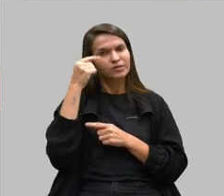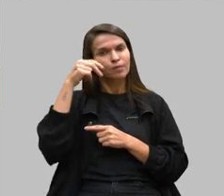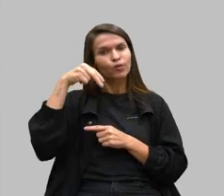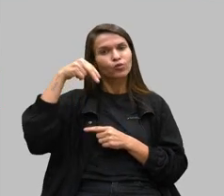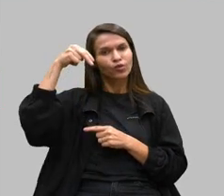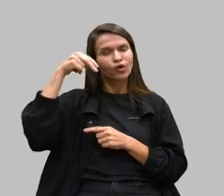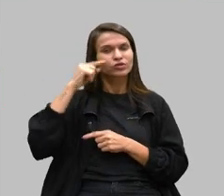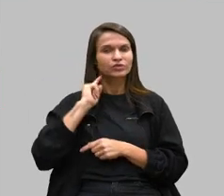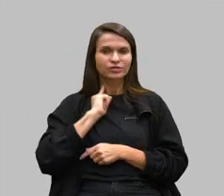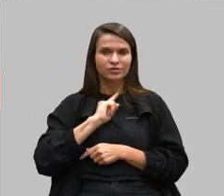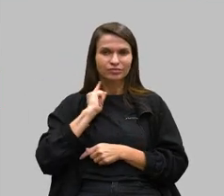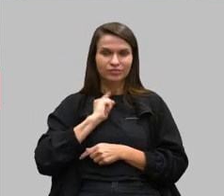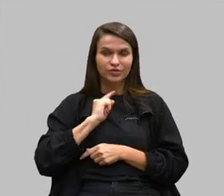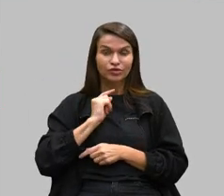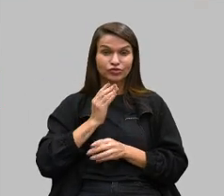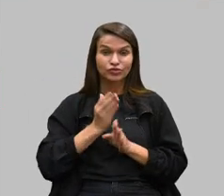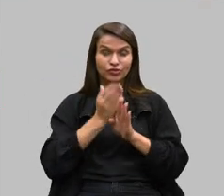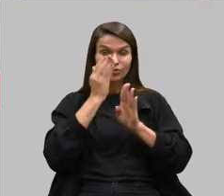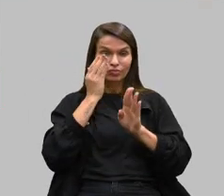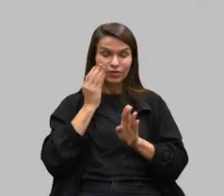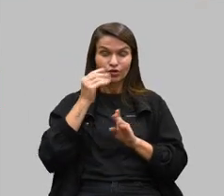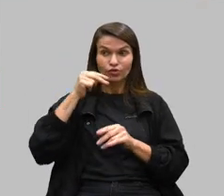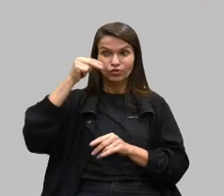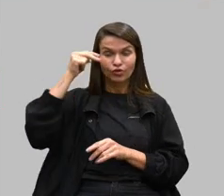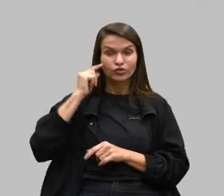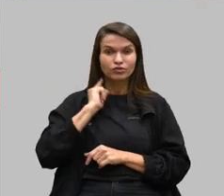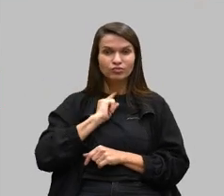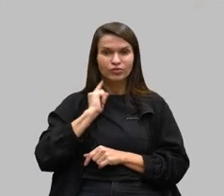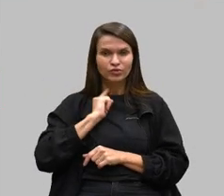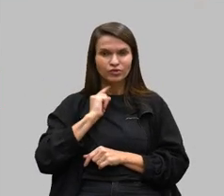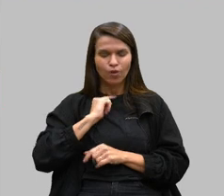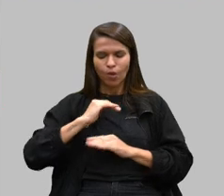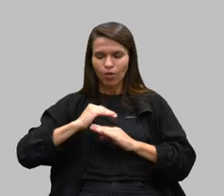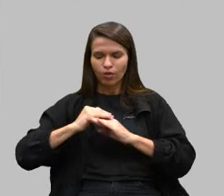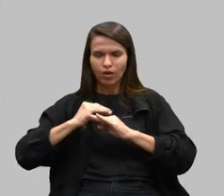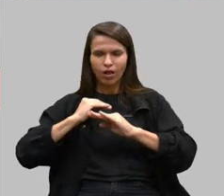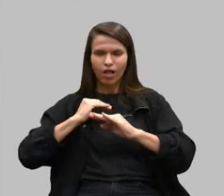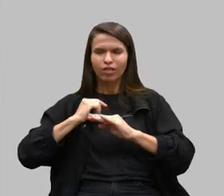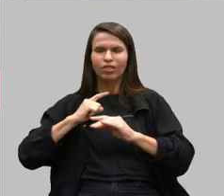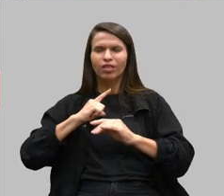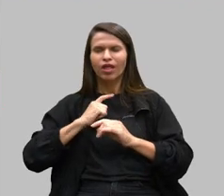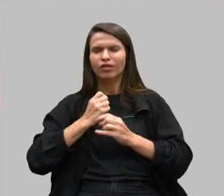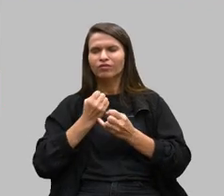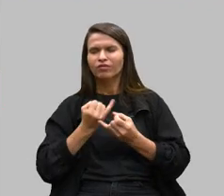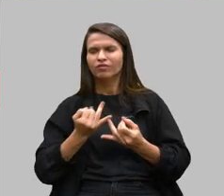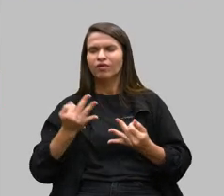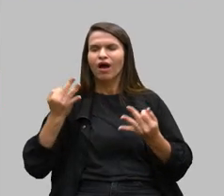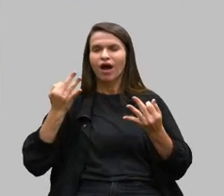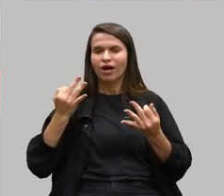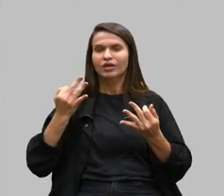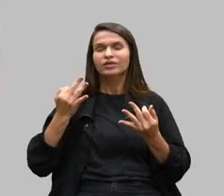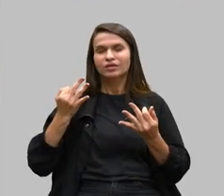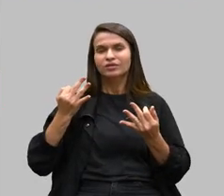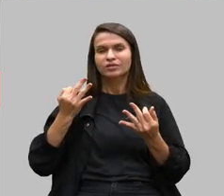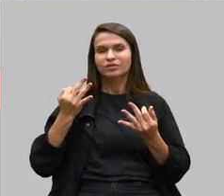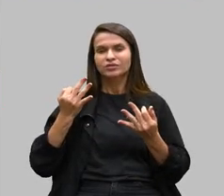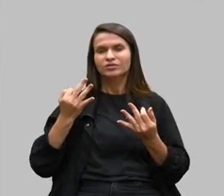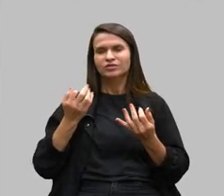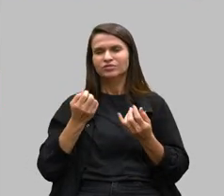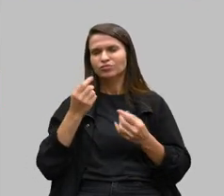Minas que descobriram que no norte de Minas o subsolo é riquíssimo e nós precisamos